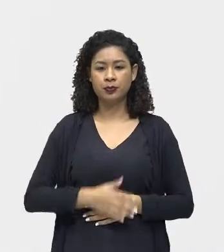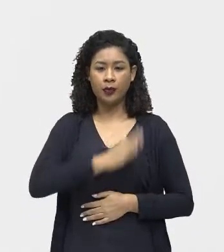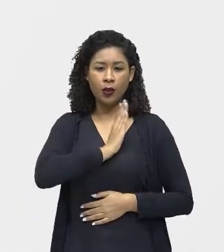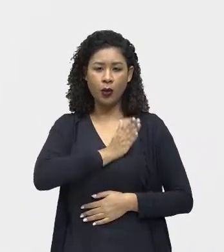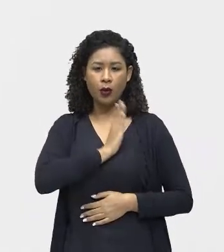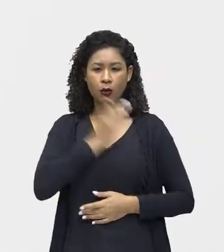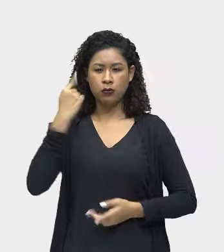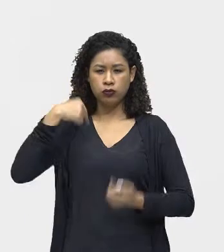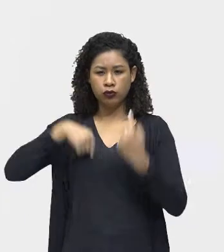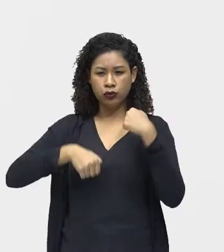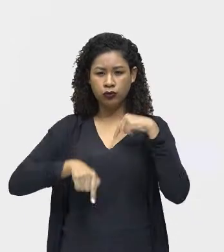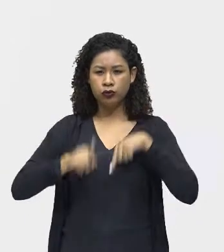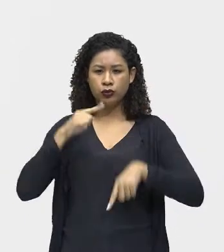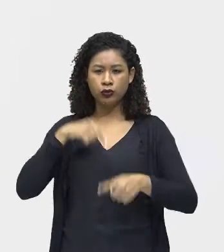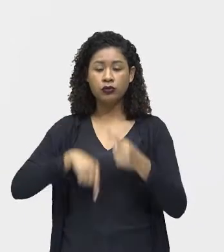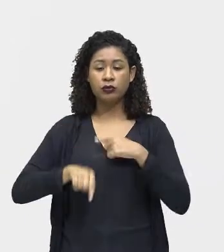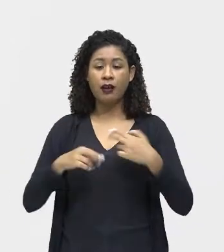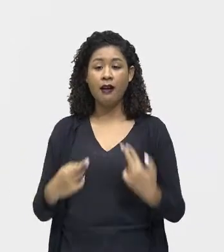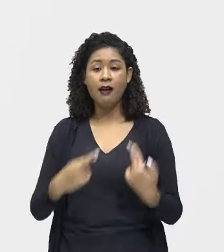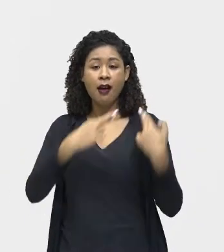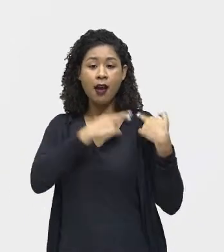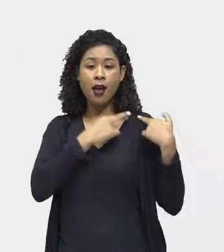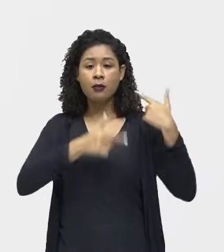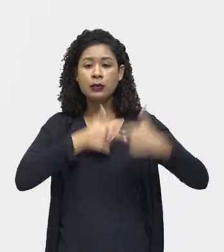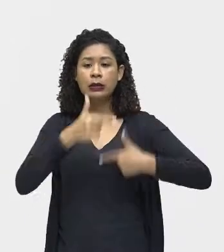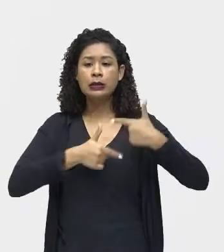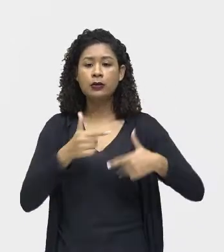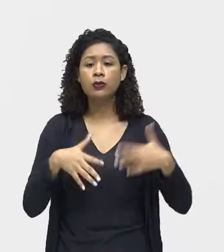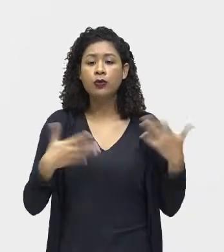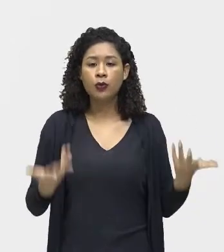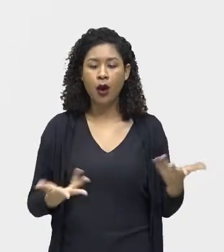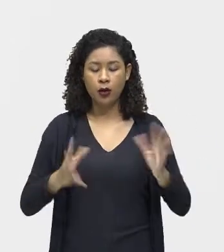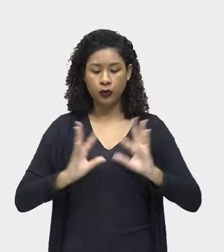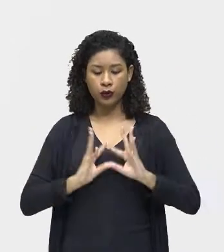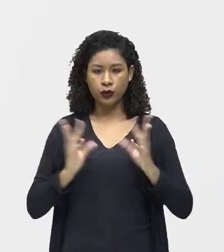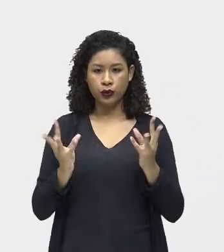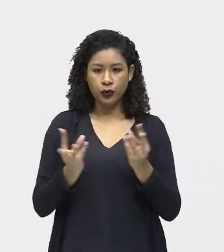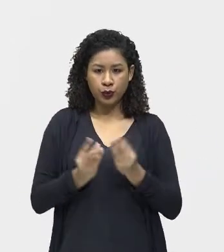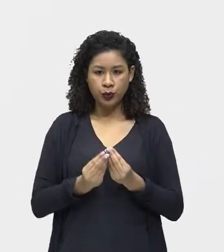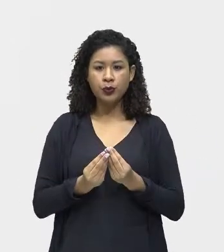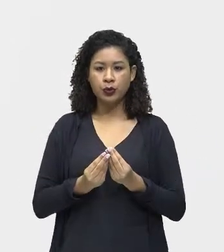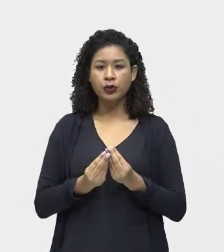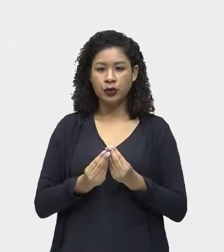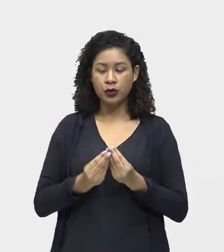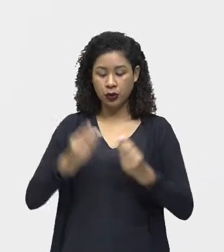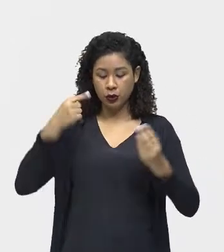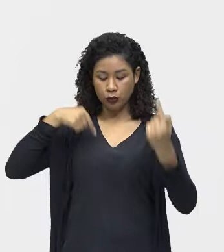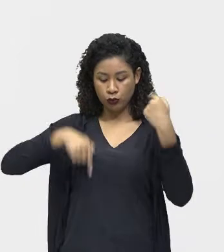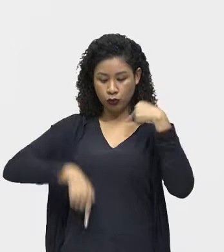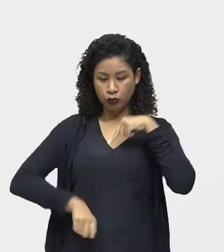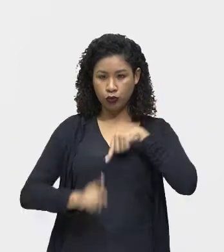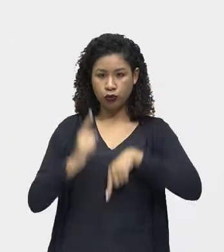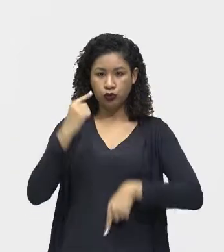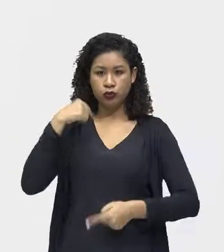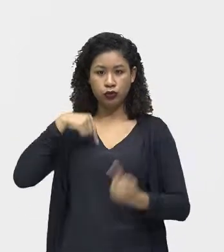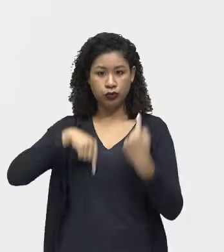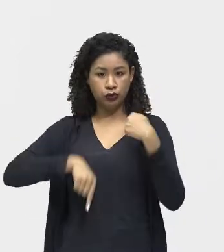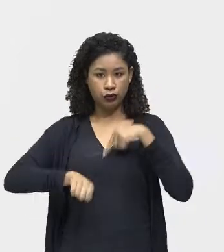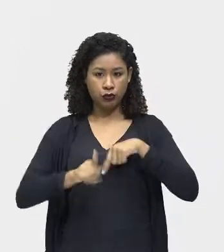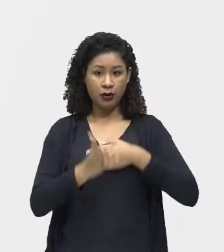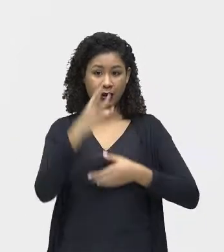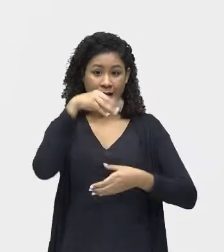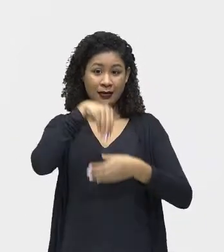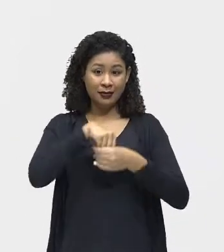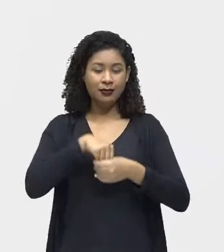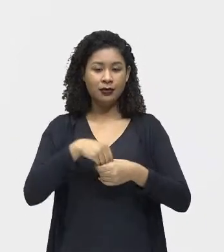transportar substâncias dentro do organismo, tá? Então essas substâncias, elas estão no sangue, que é